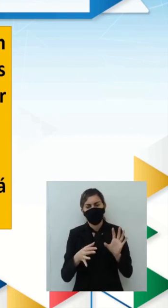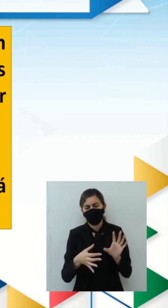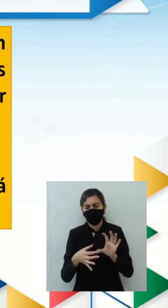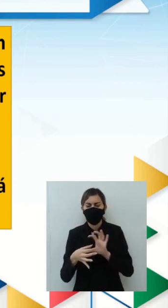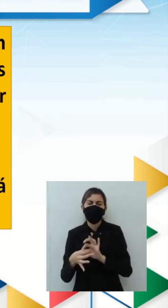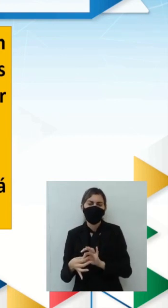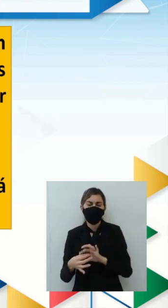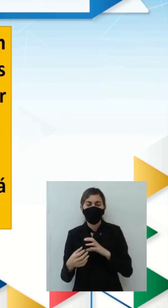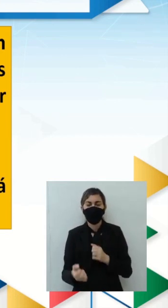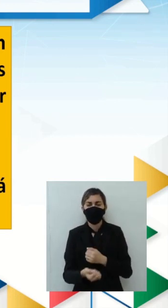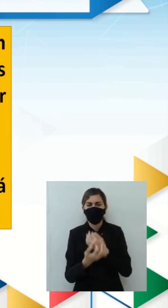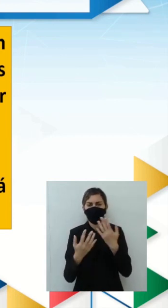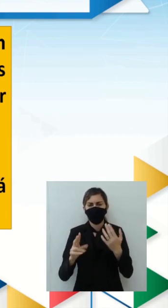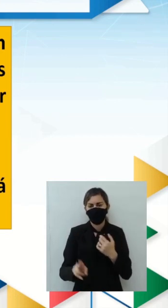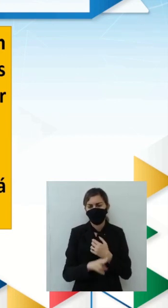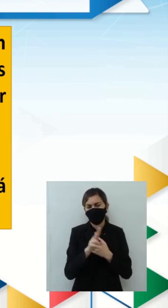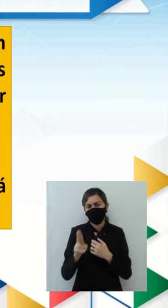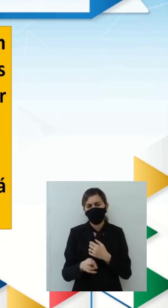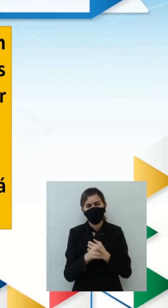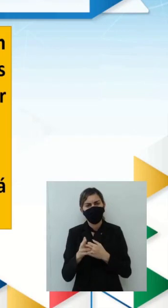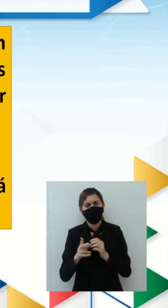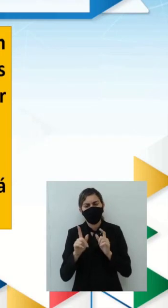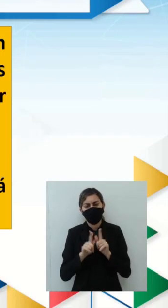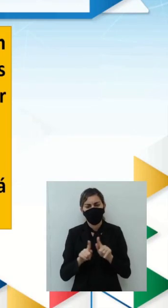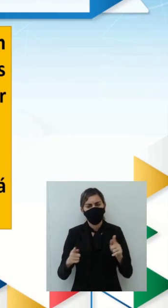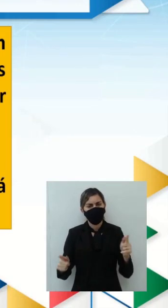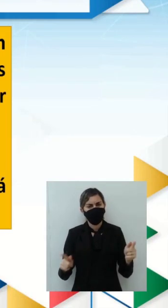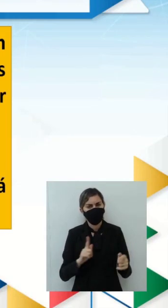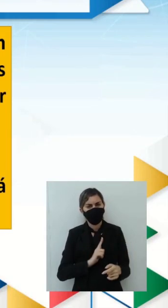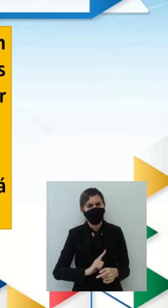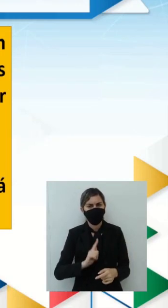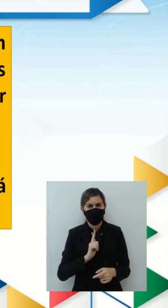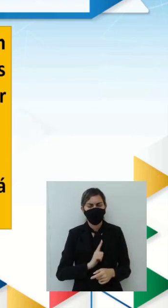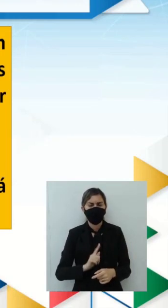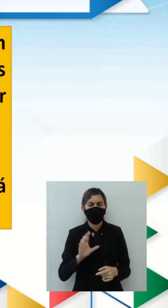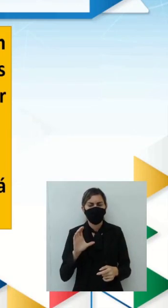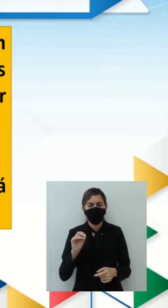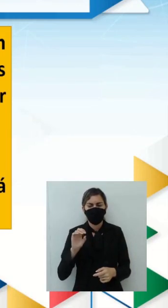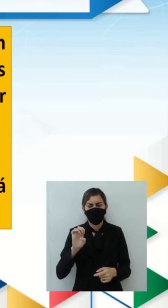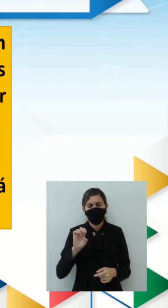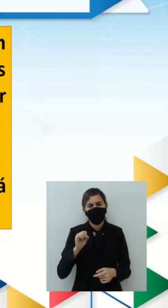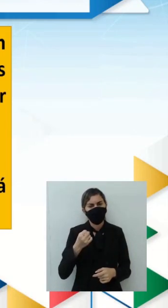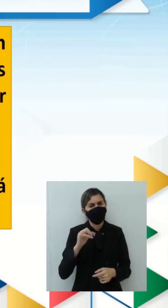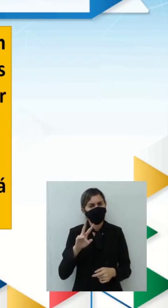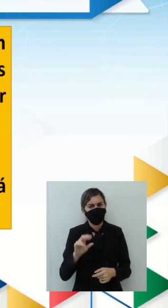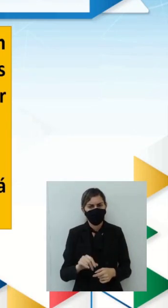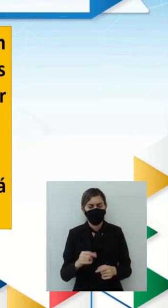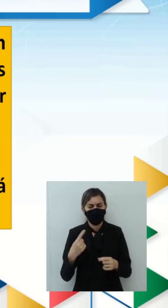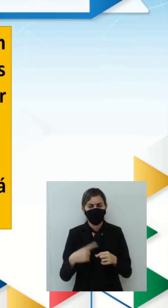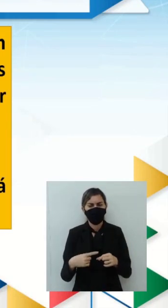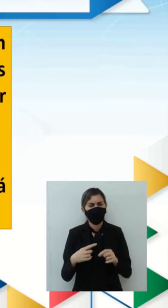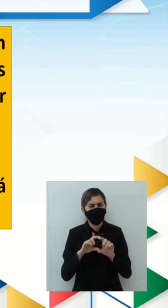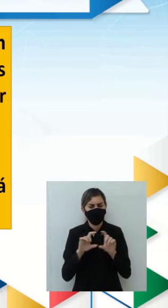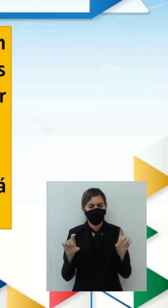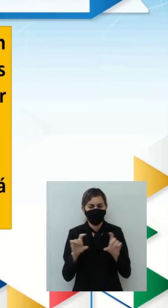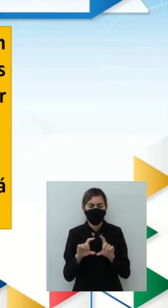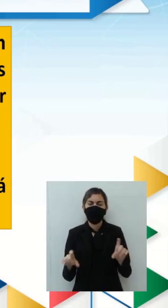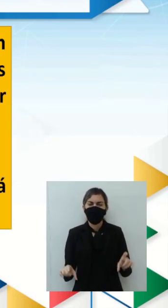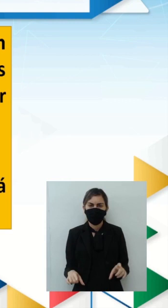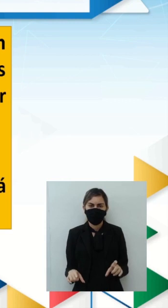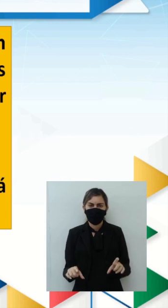coeso quando usamos os elementos gramaticais ou coesivos no interior das frases de forma